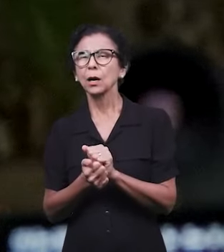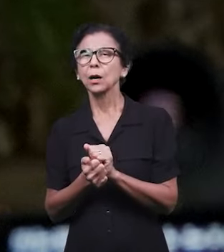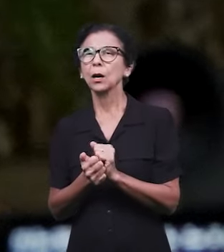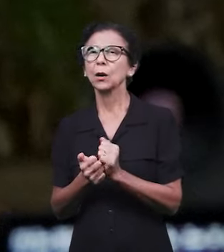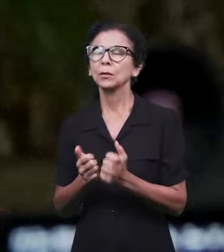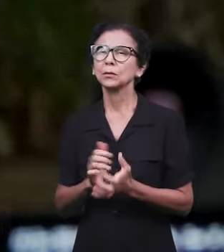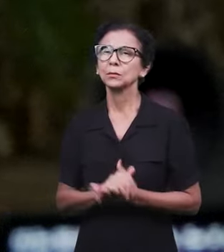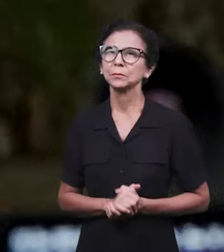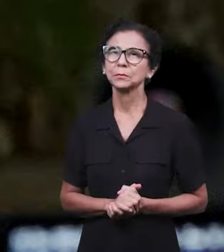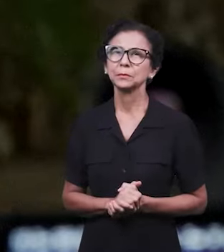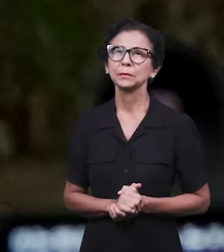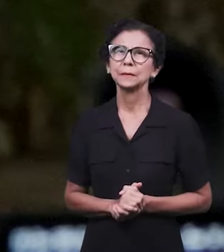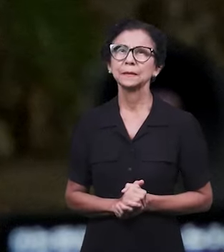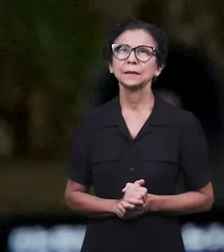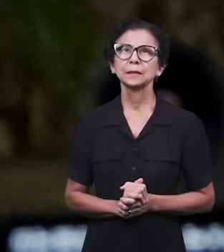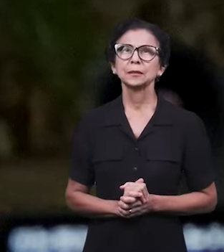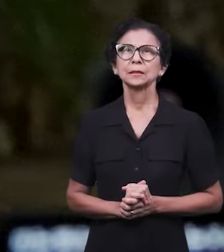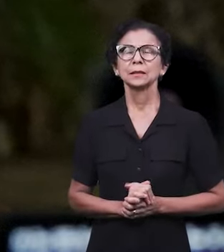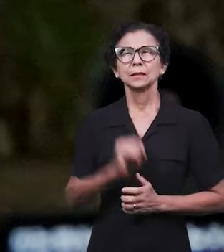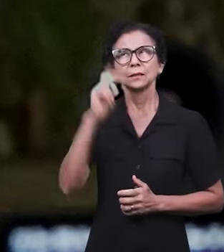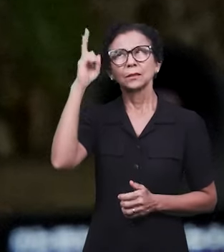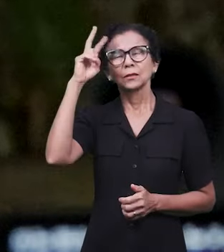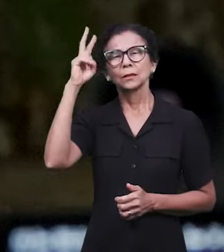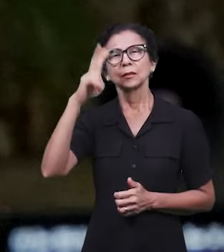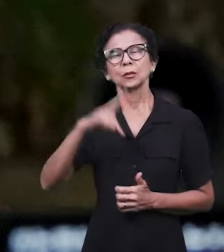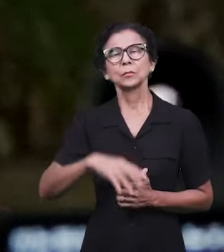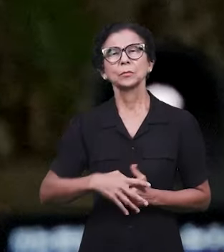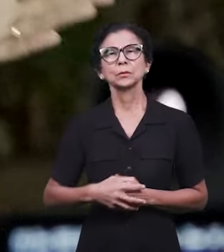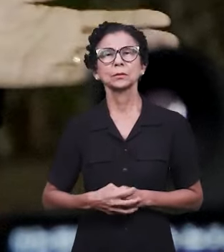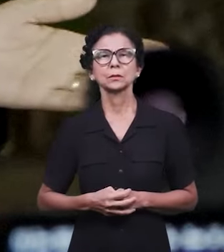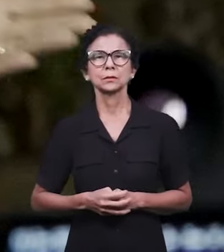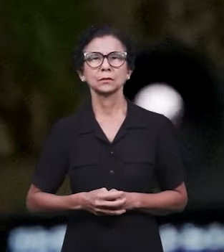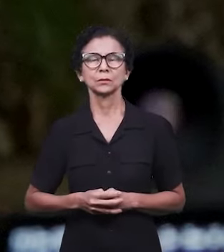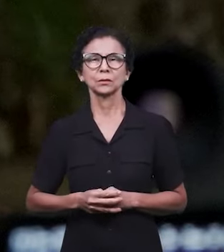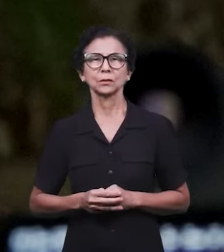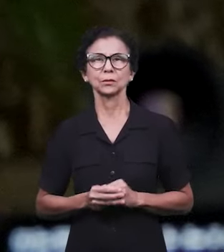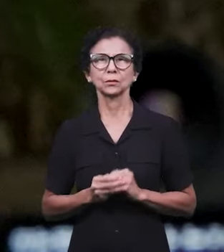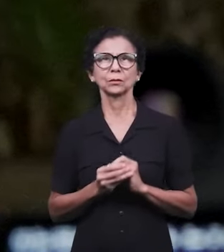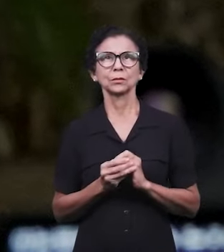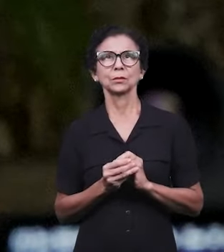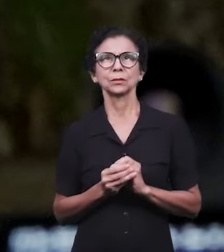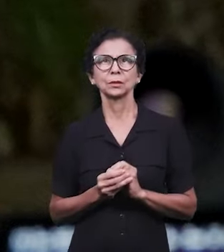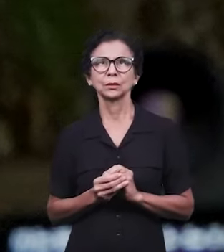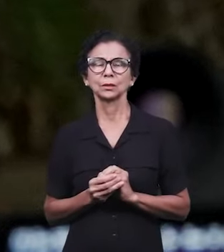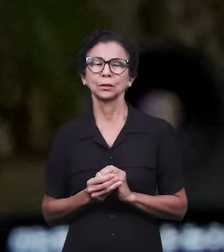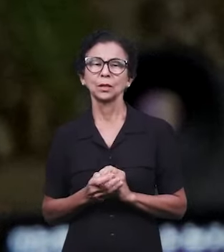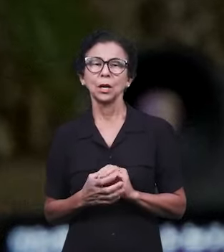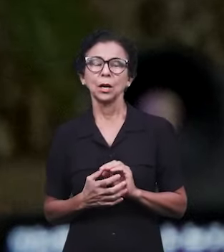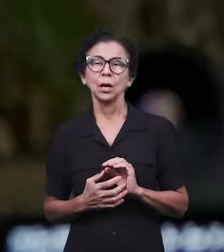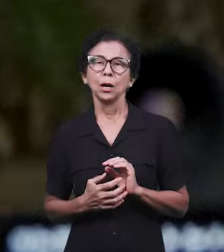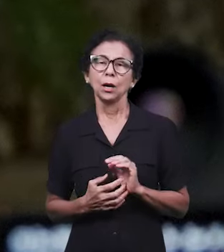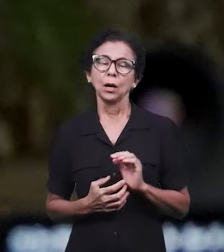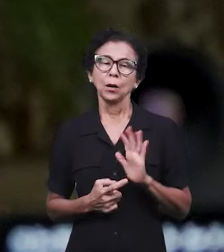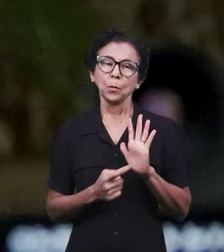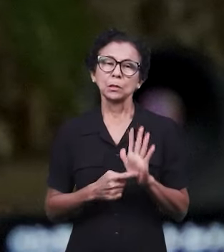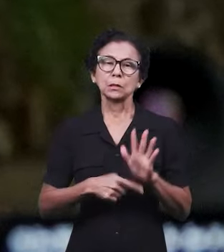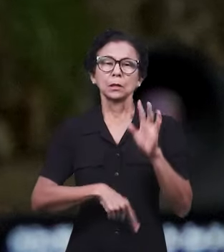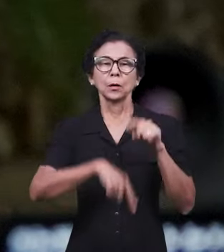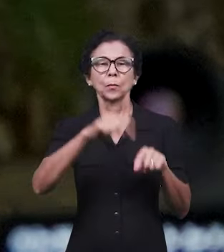assim, vamos colocar todas. E a partir daí, então, porque cada uma alcançava uma